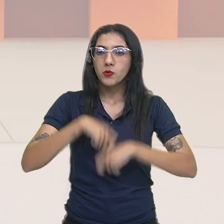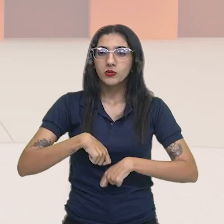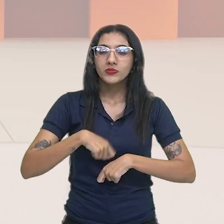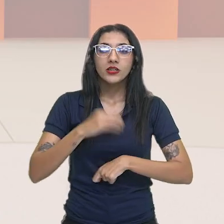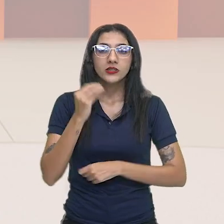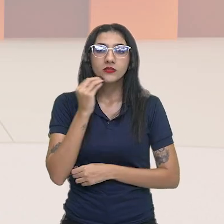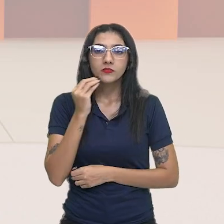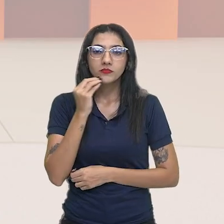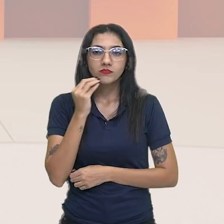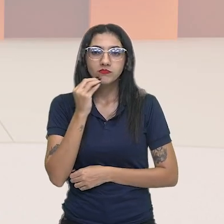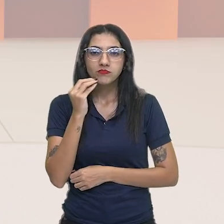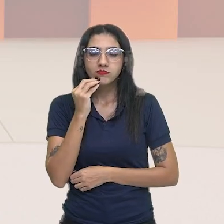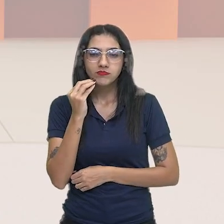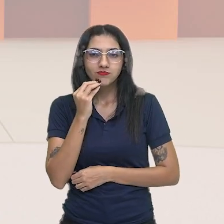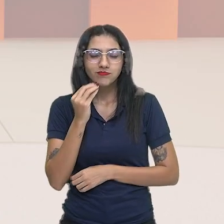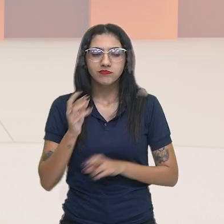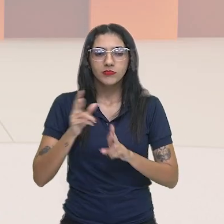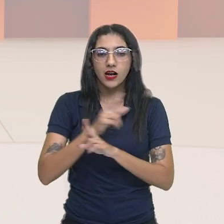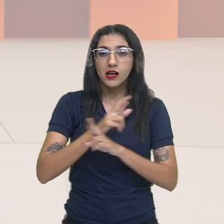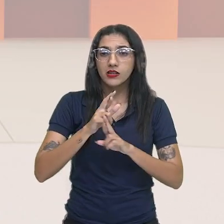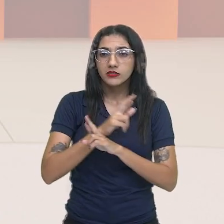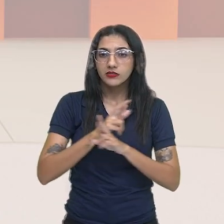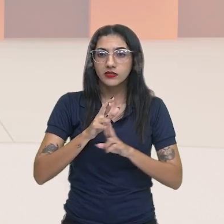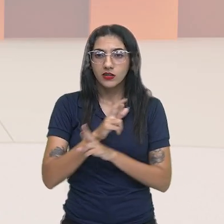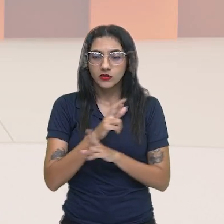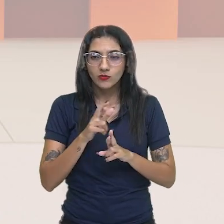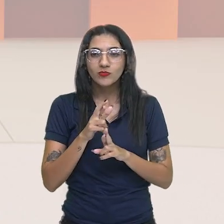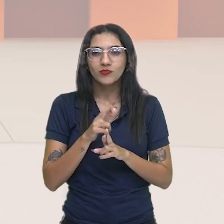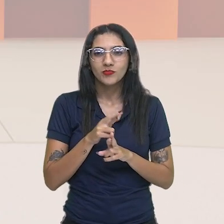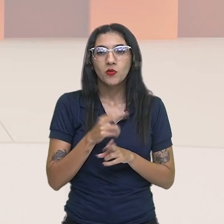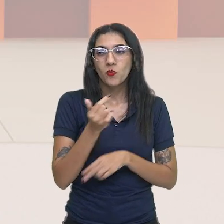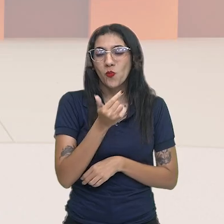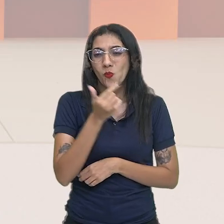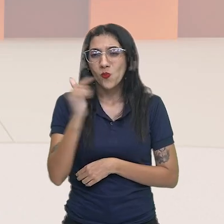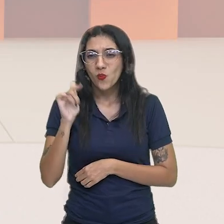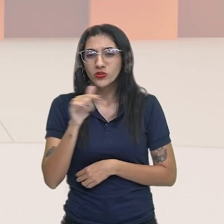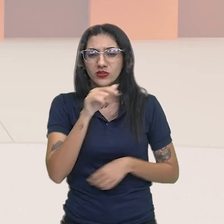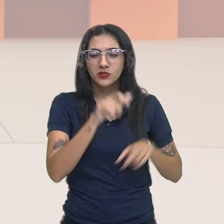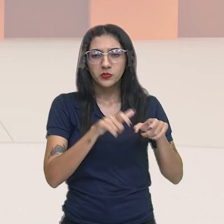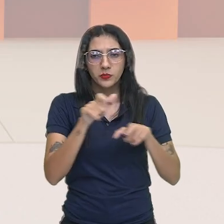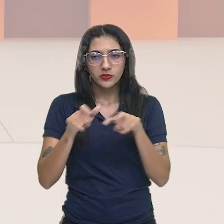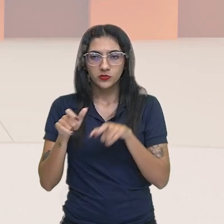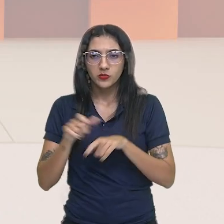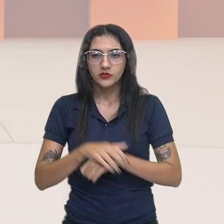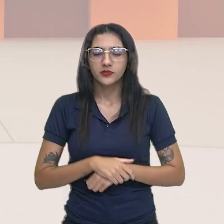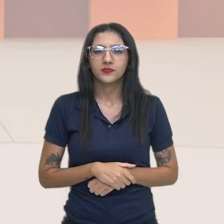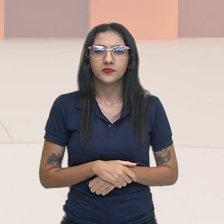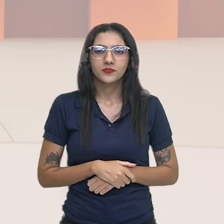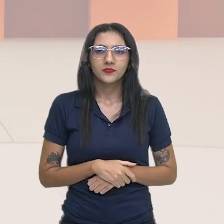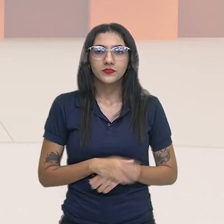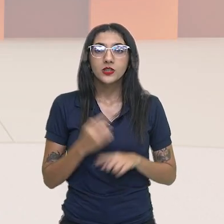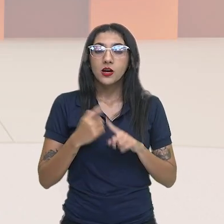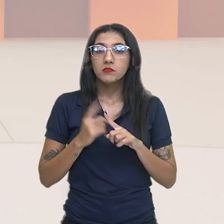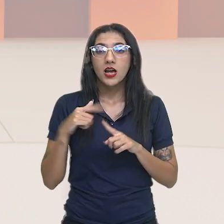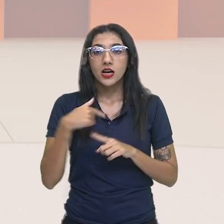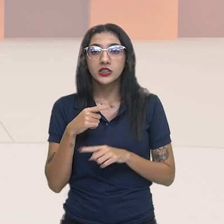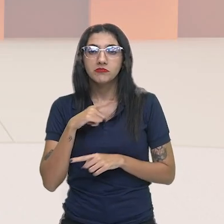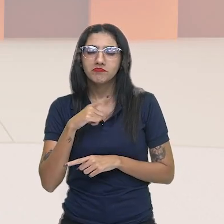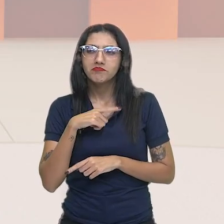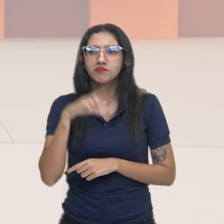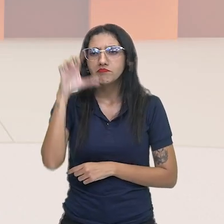a capacidade de conviver na sociedade, conviver socialmente, né? Porque nós vamos, então,